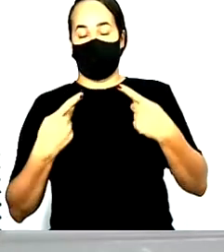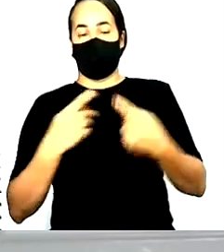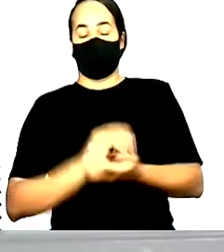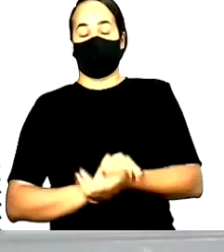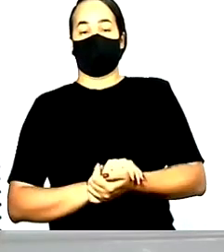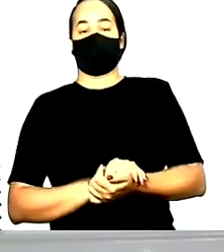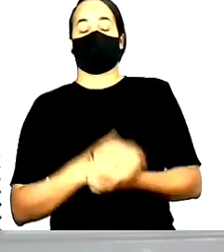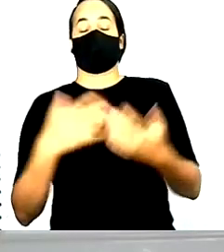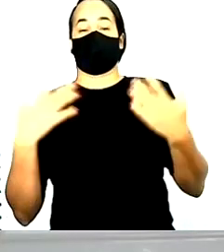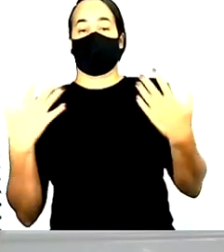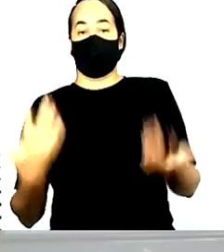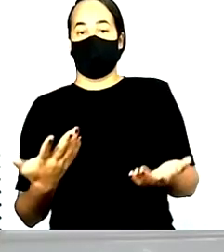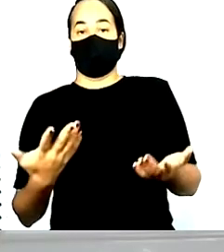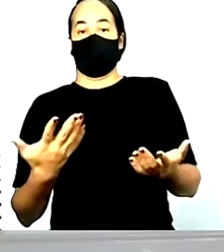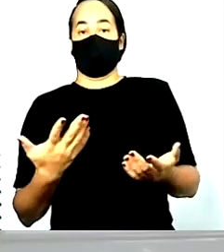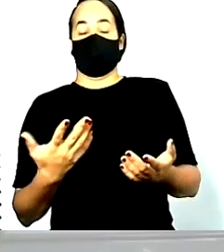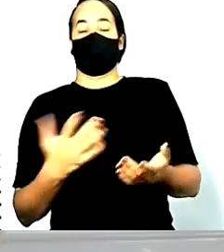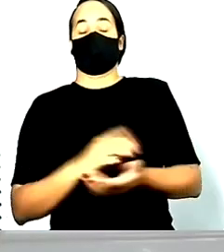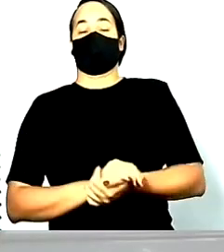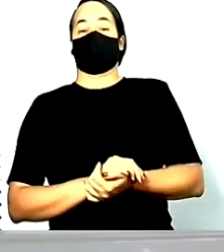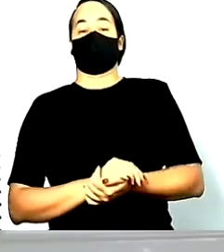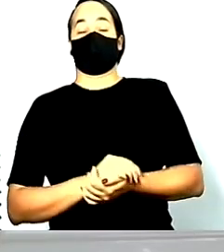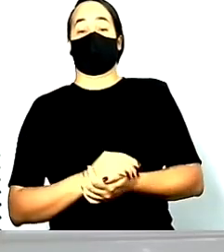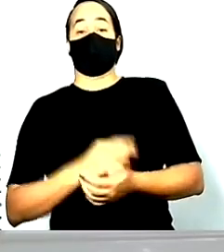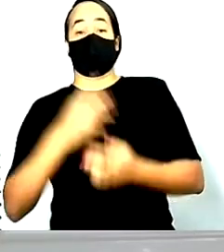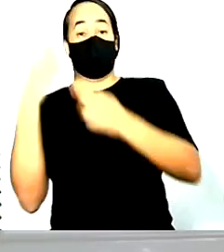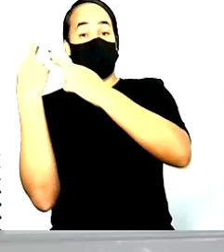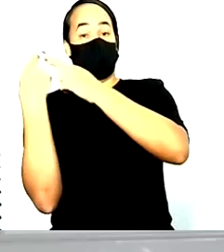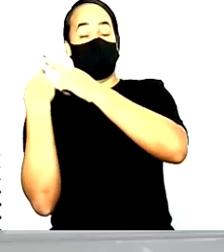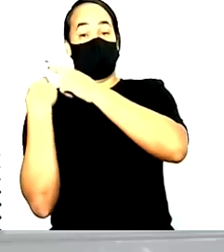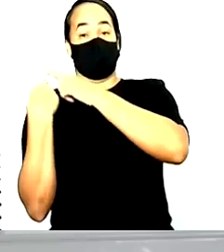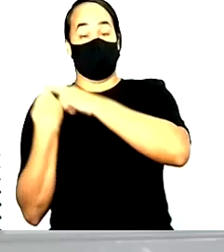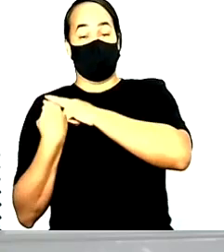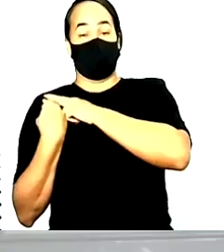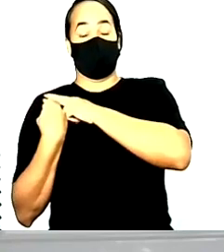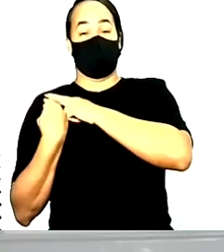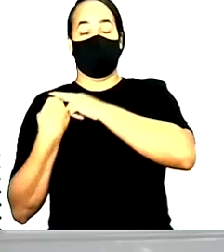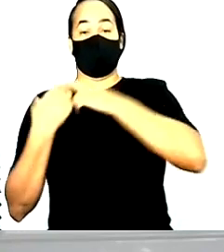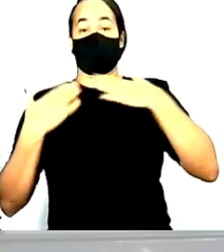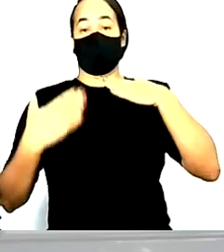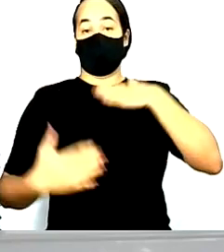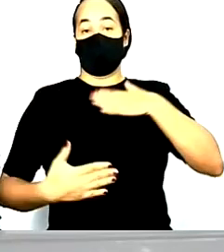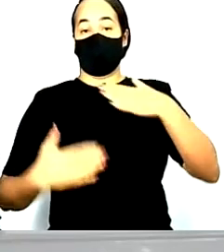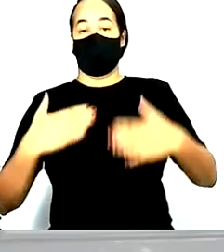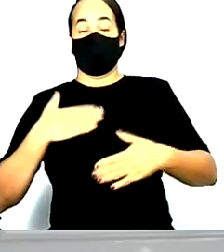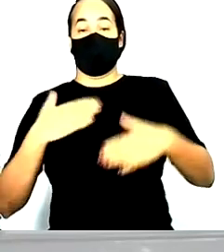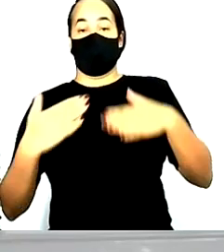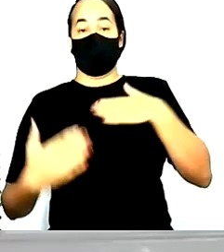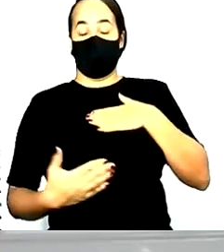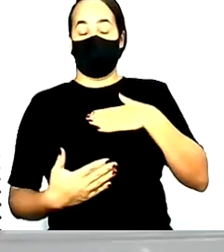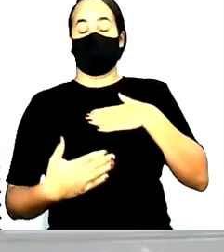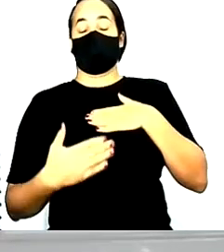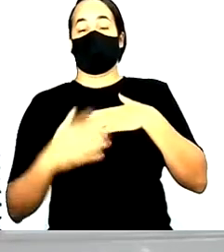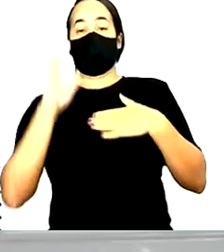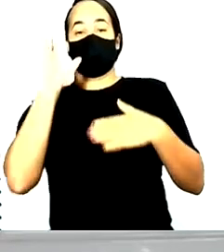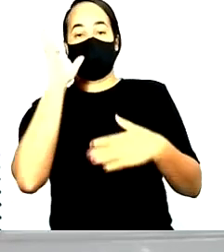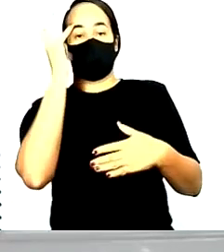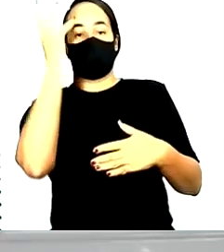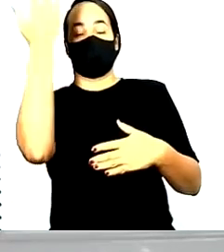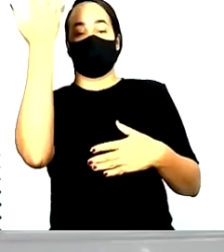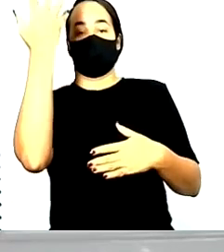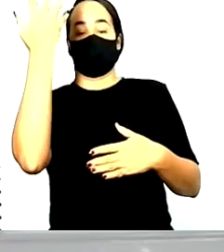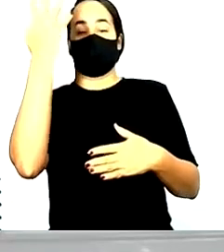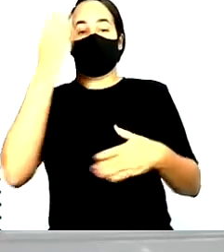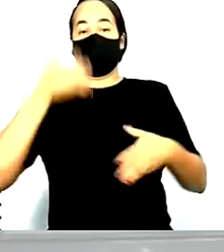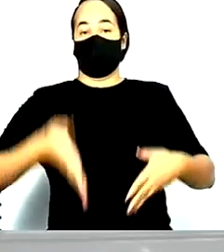Esse sistema ele é responsável por proporcionar as condições adequadas para a nossa reprodução. Já está